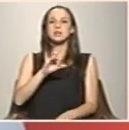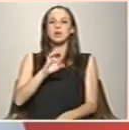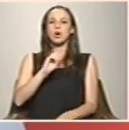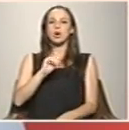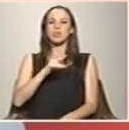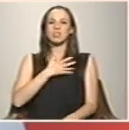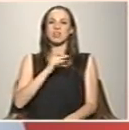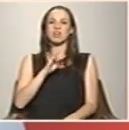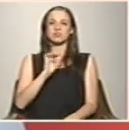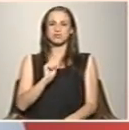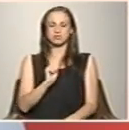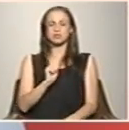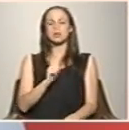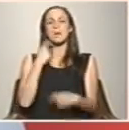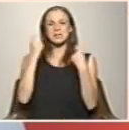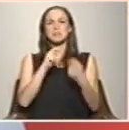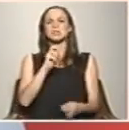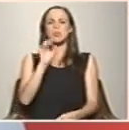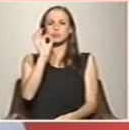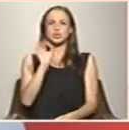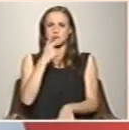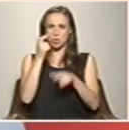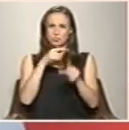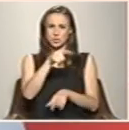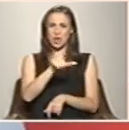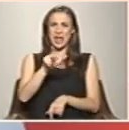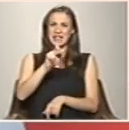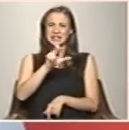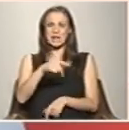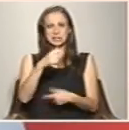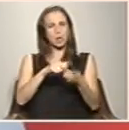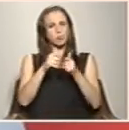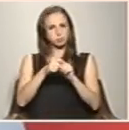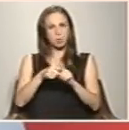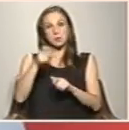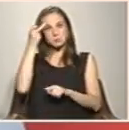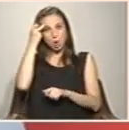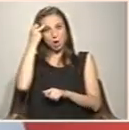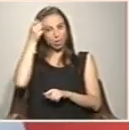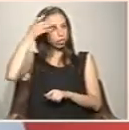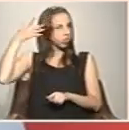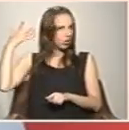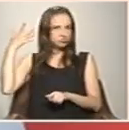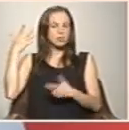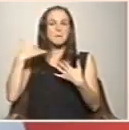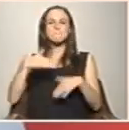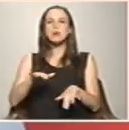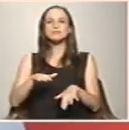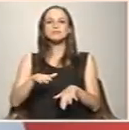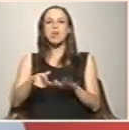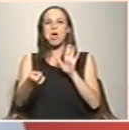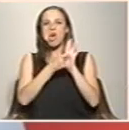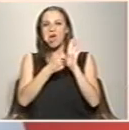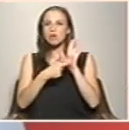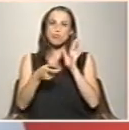de 30% das pessoas que estão nos lares têm demências. O que não estão é diagnosticadas. E porque as pessoas comportam-se